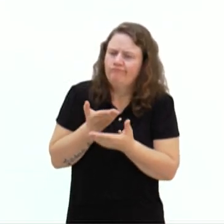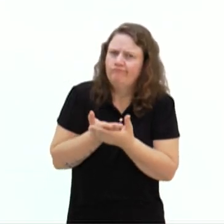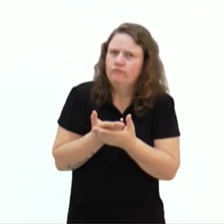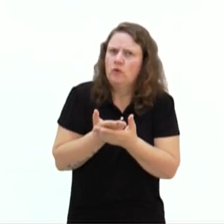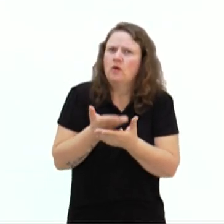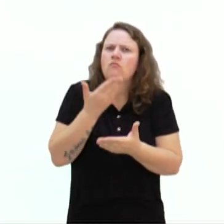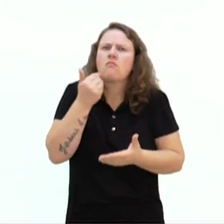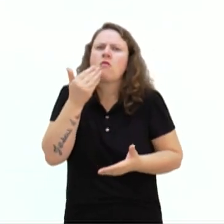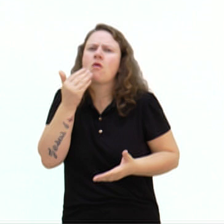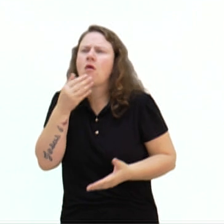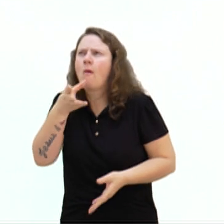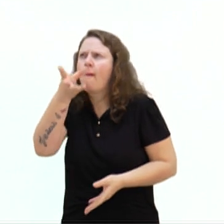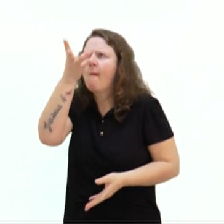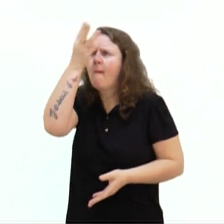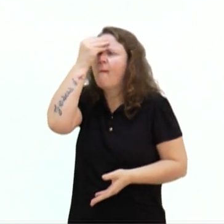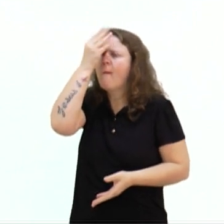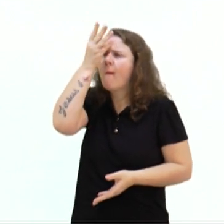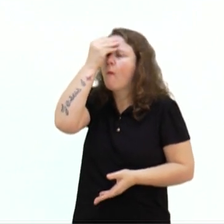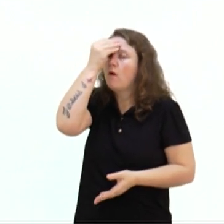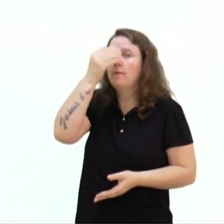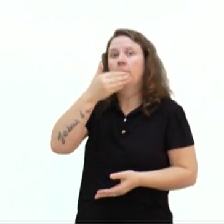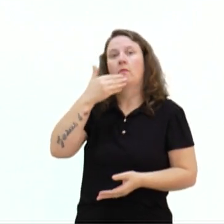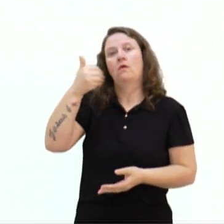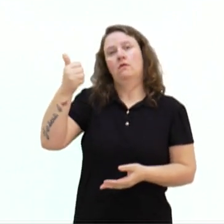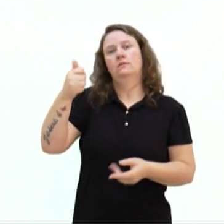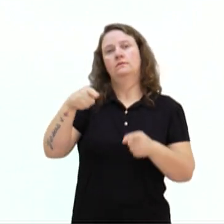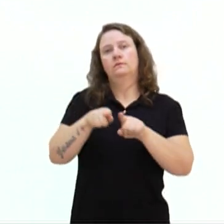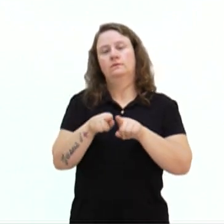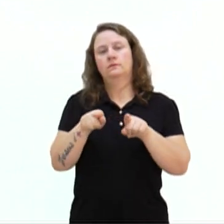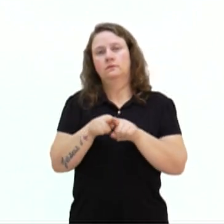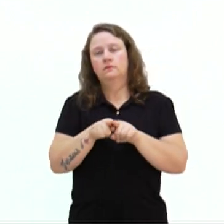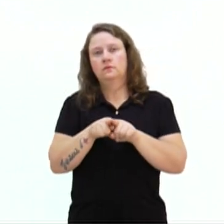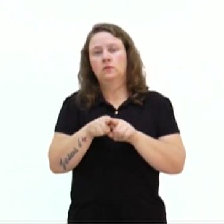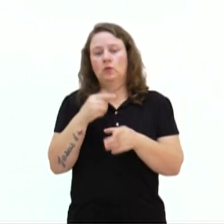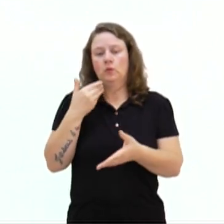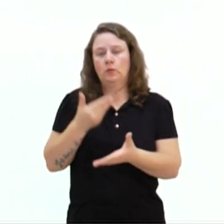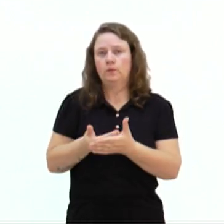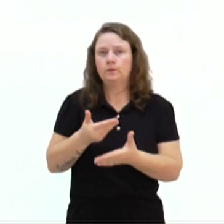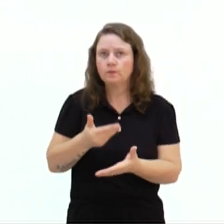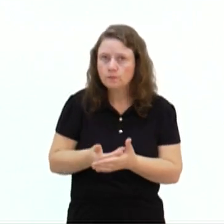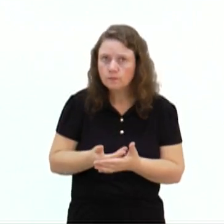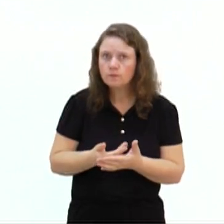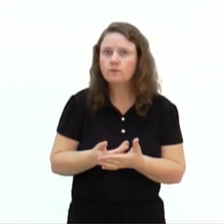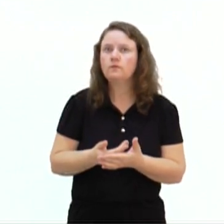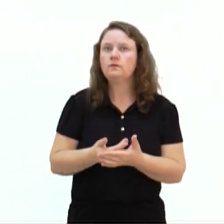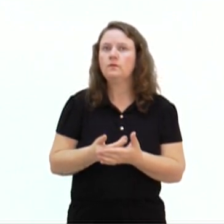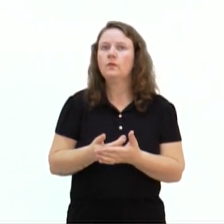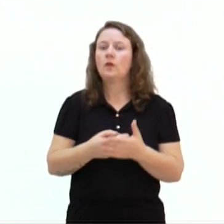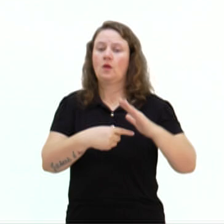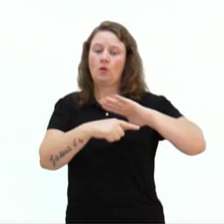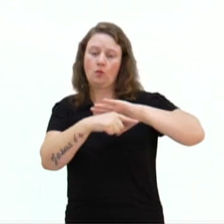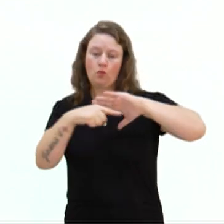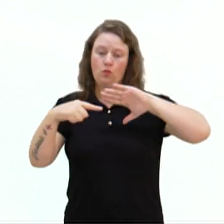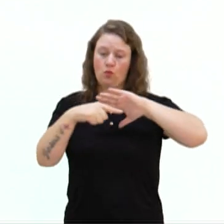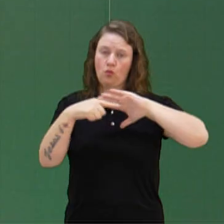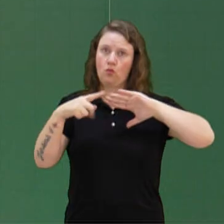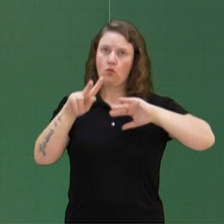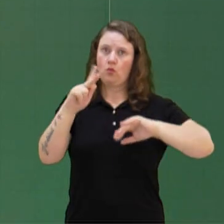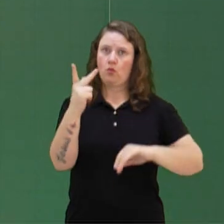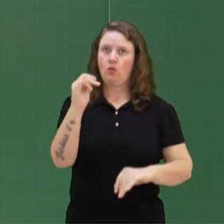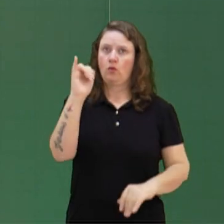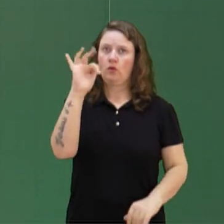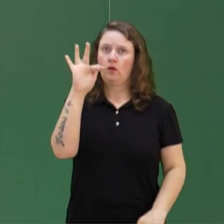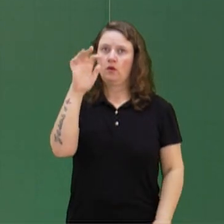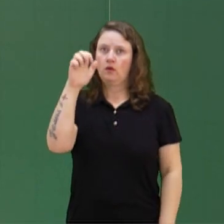facilitar a memorização de vocês. Além disso, nós estudamos também sobre o hífen, que é